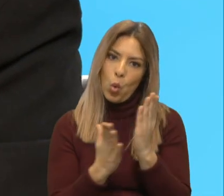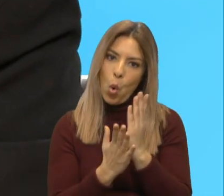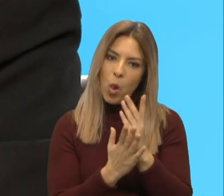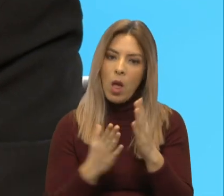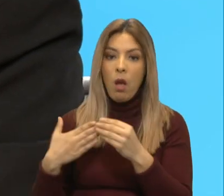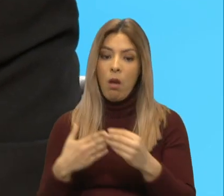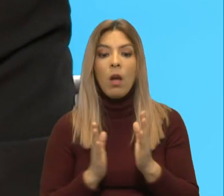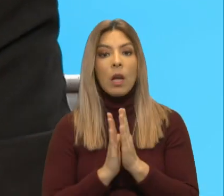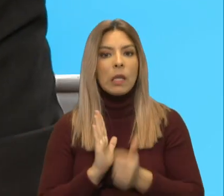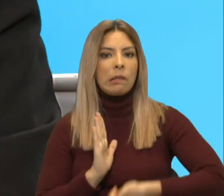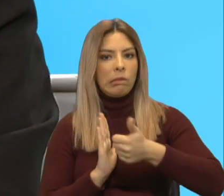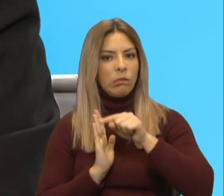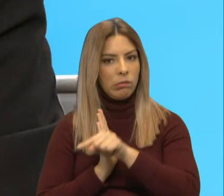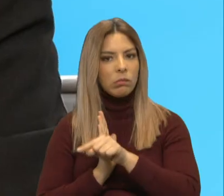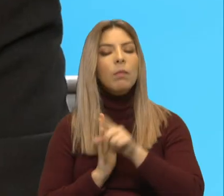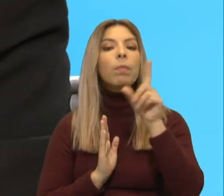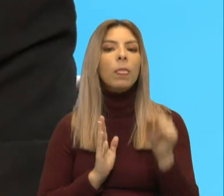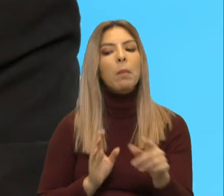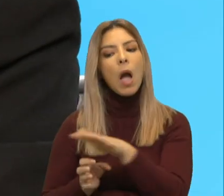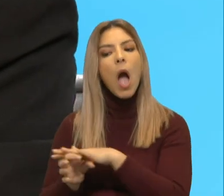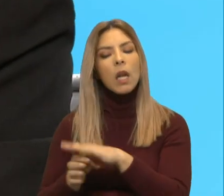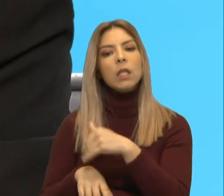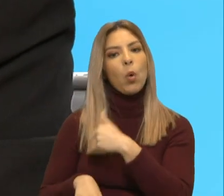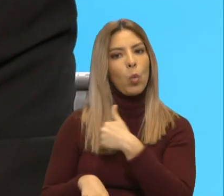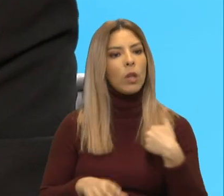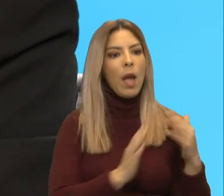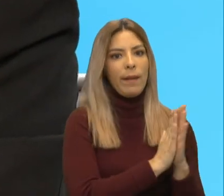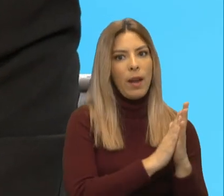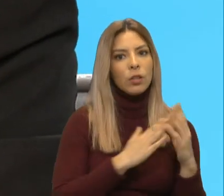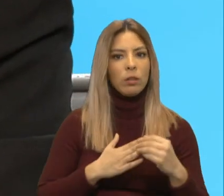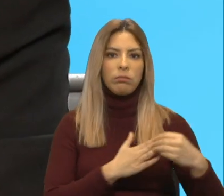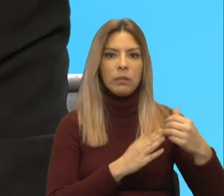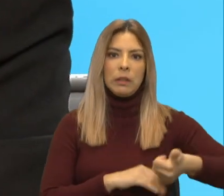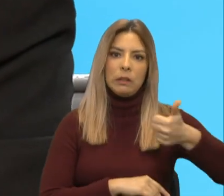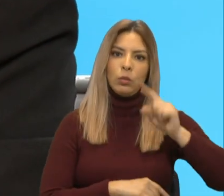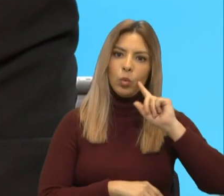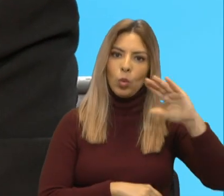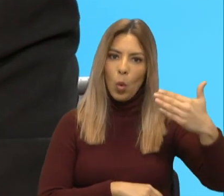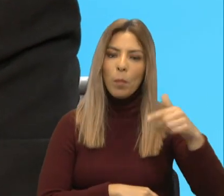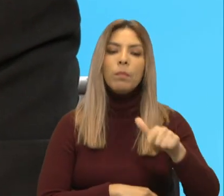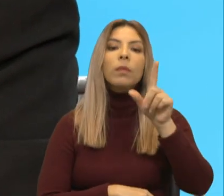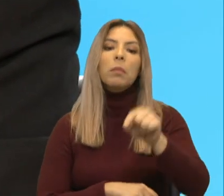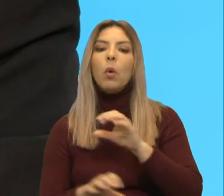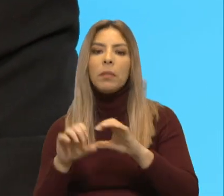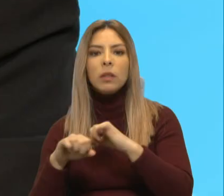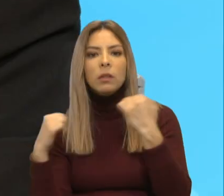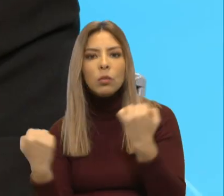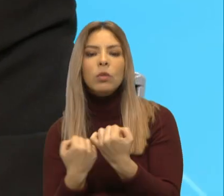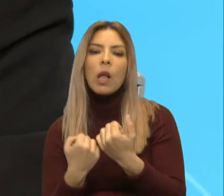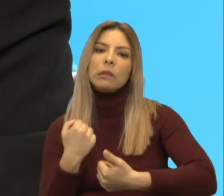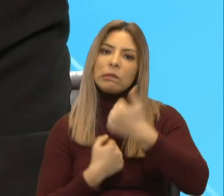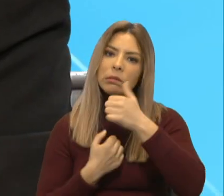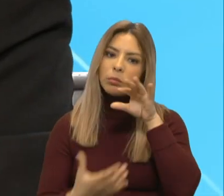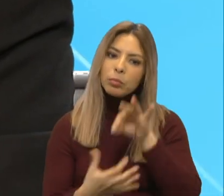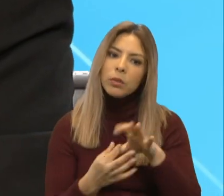da saúde, da promoção da saúde, na área da formação profissional, os próprios meios de comunicação social. Então, foi um conjunto